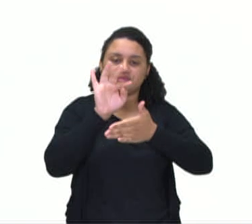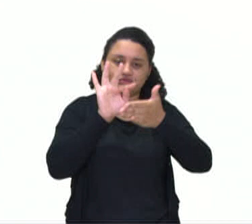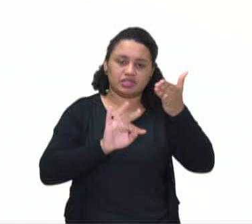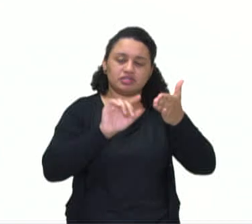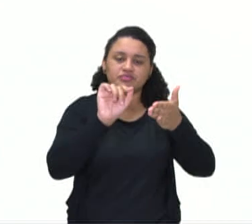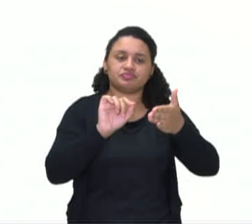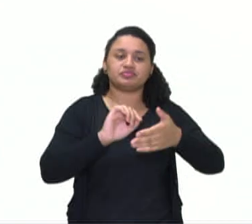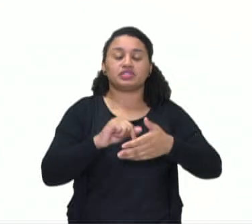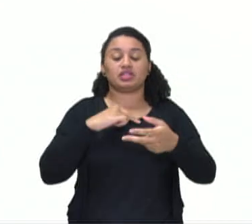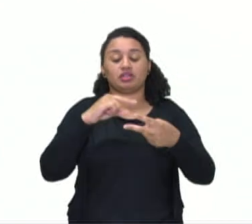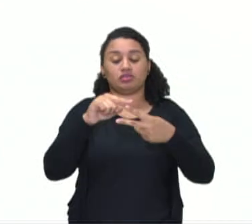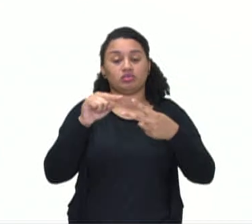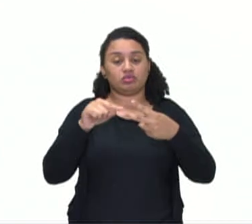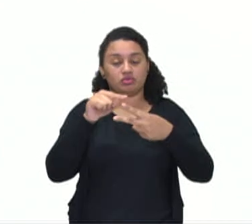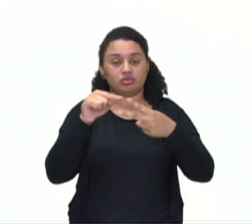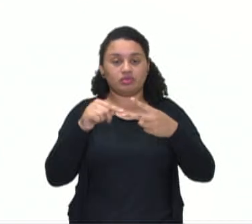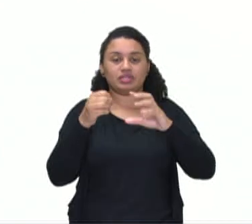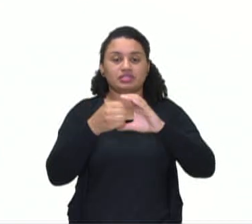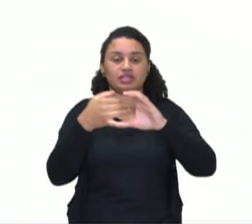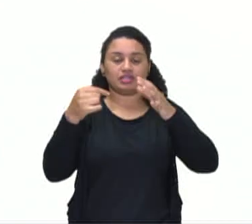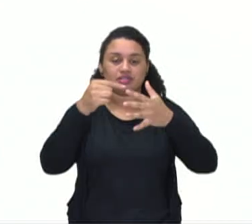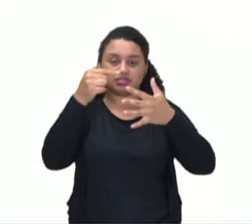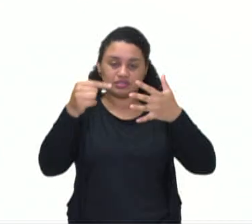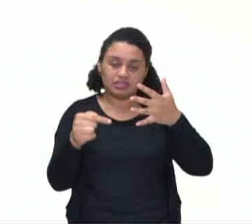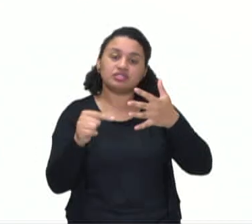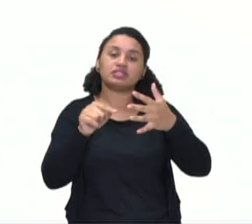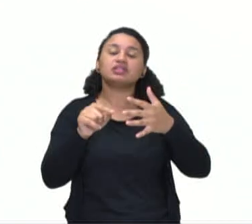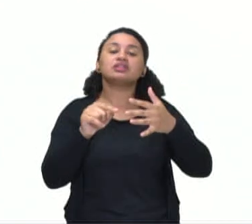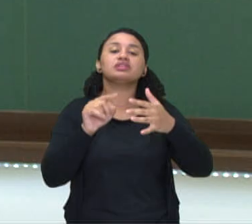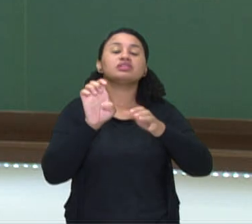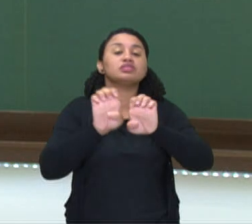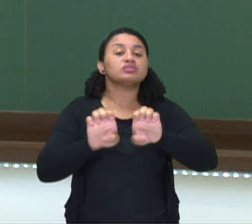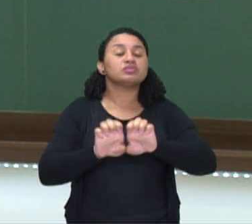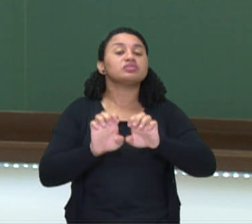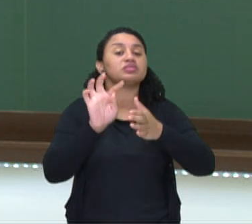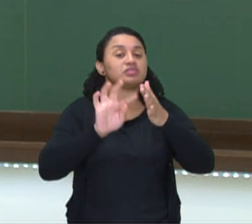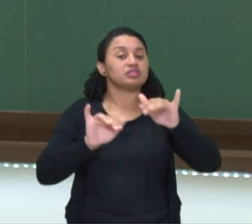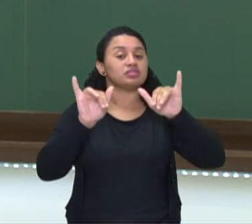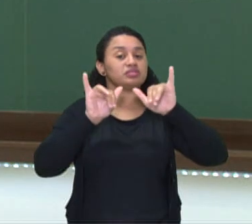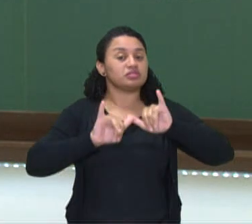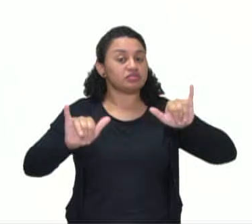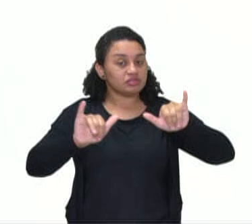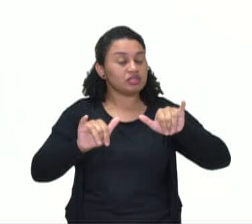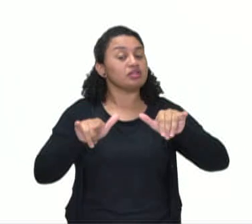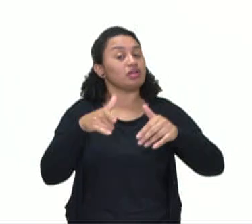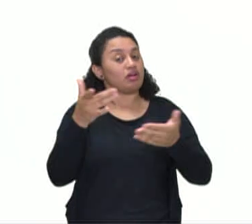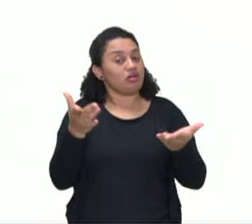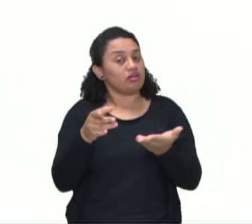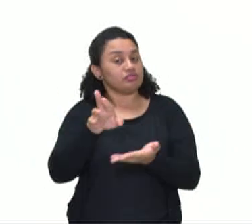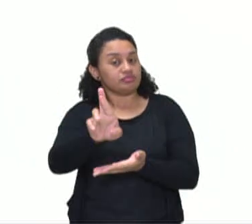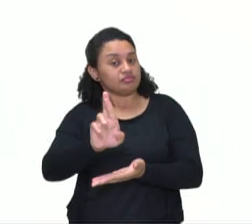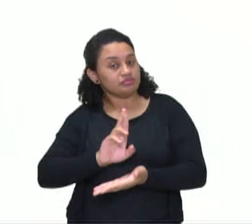corresponde a 2 elementos da estrutura da notícia. Quais são elas? Responda.